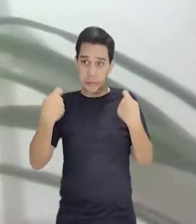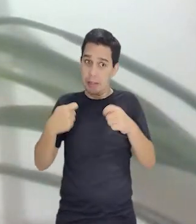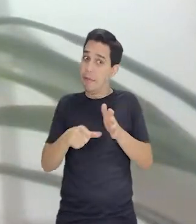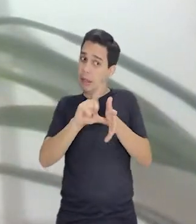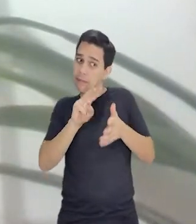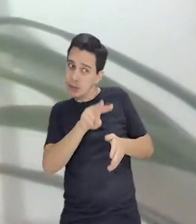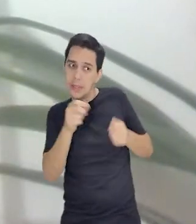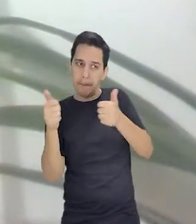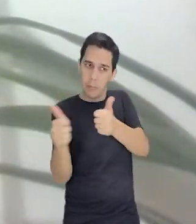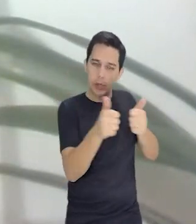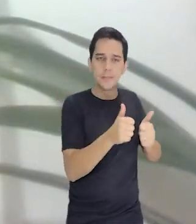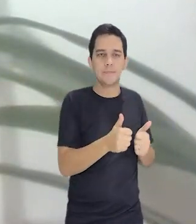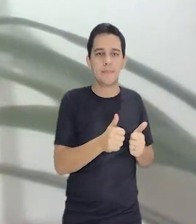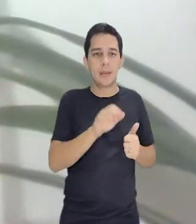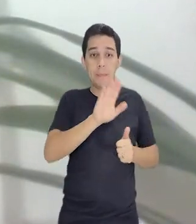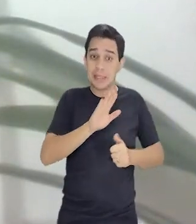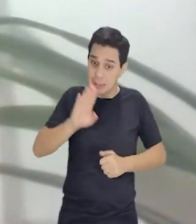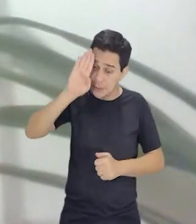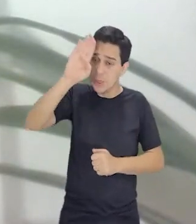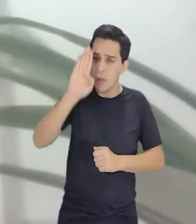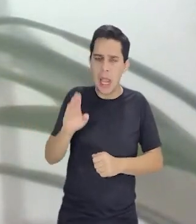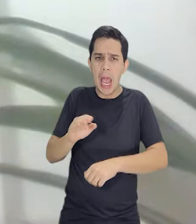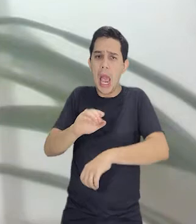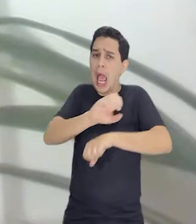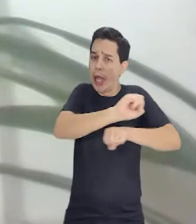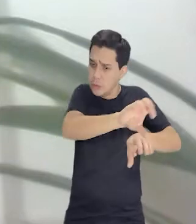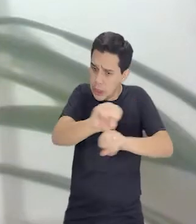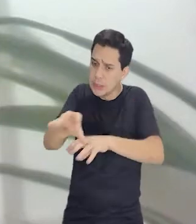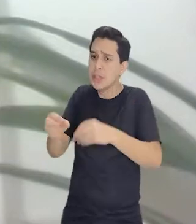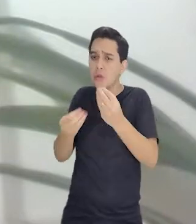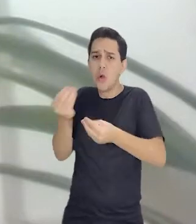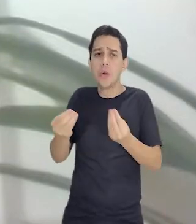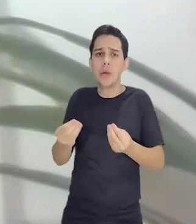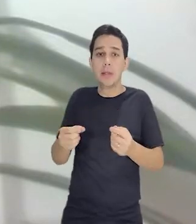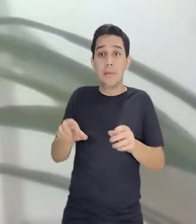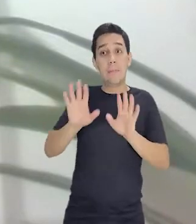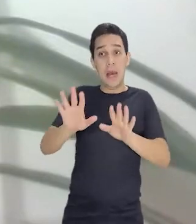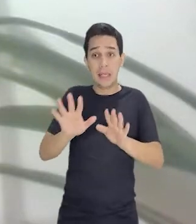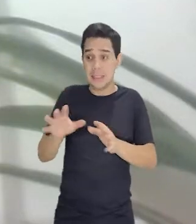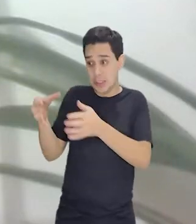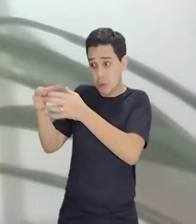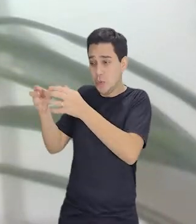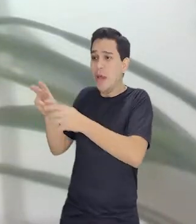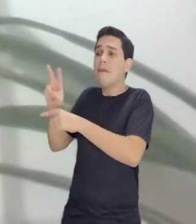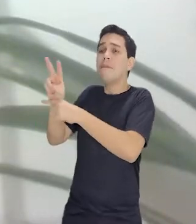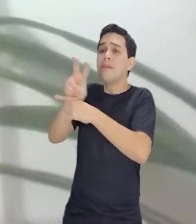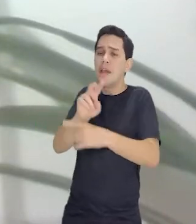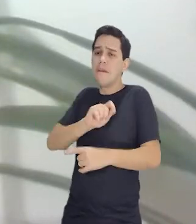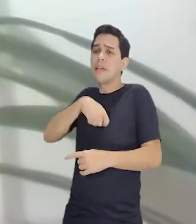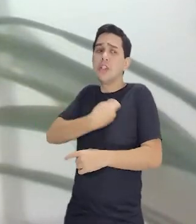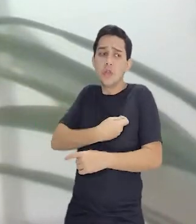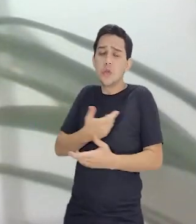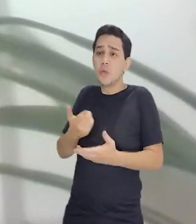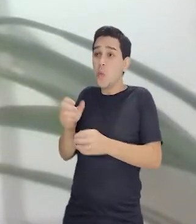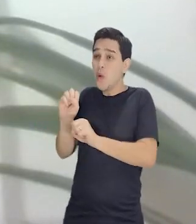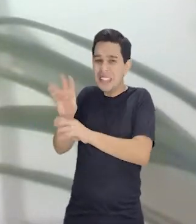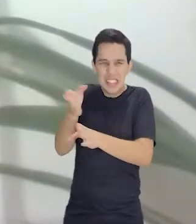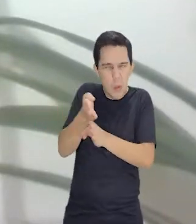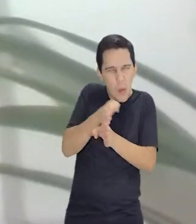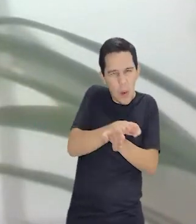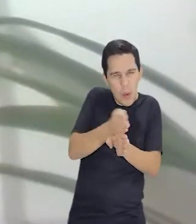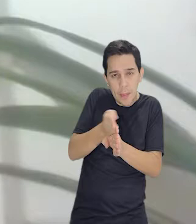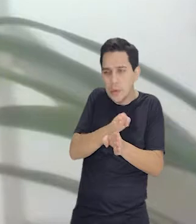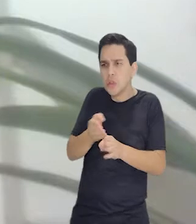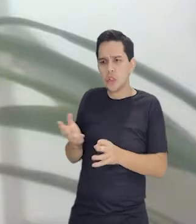dentre elas, e com isso a manutenção de um ensino híbrido, porque há previsão na legislação para que o retorno